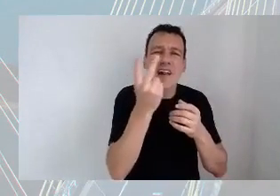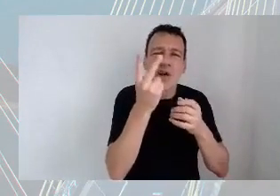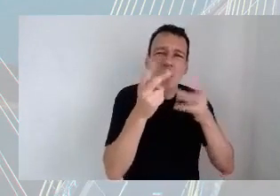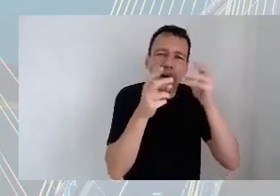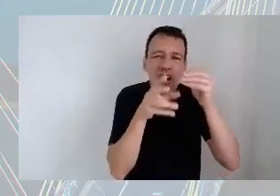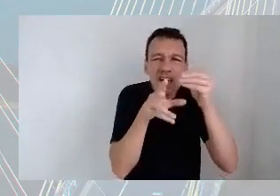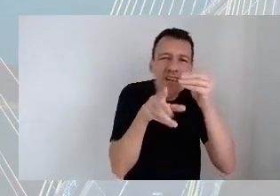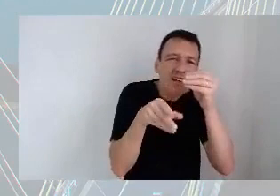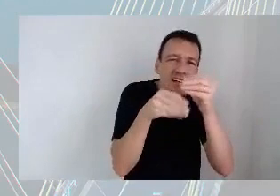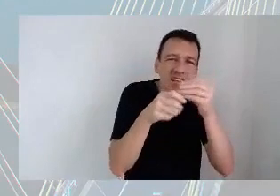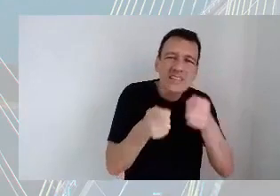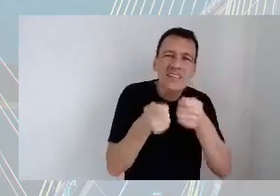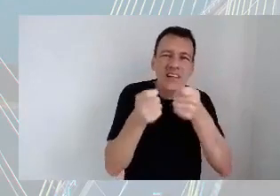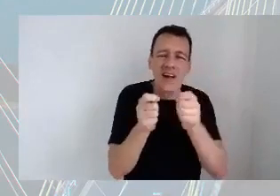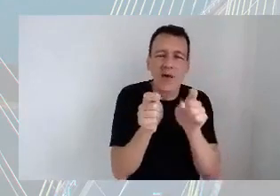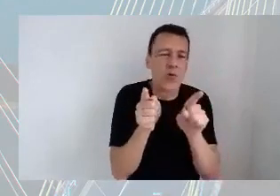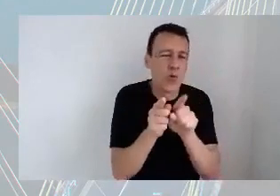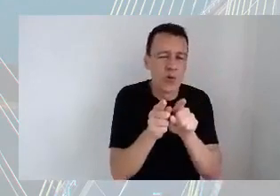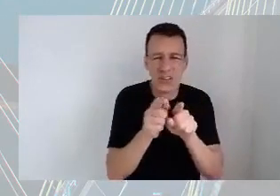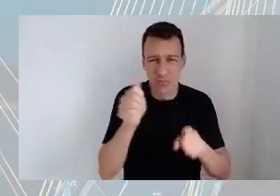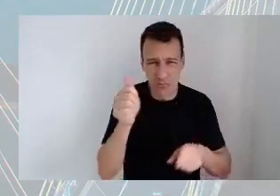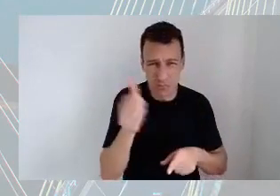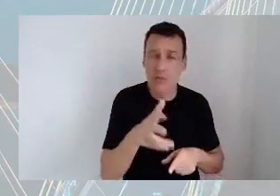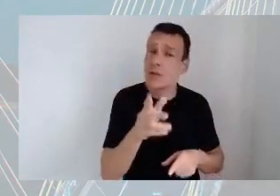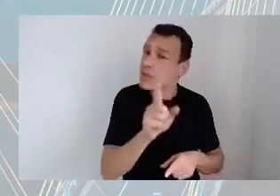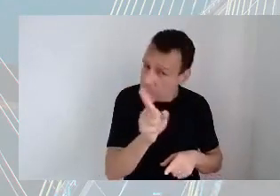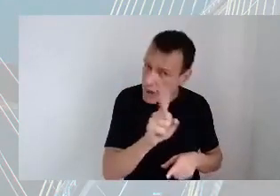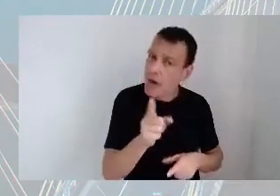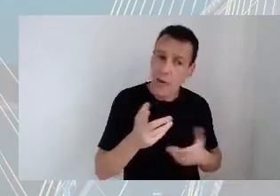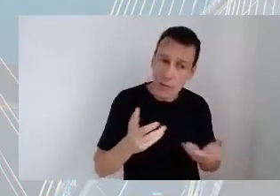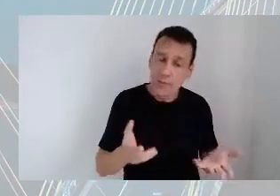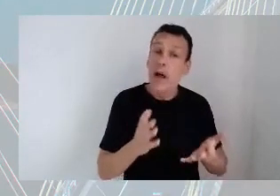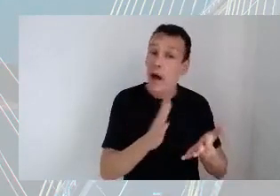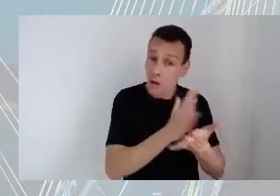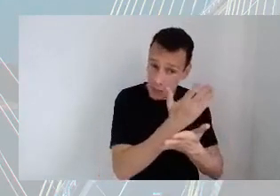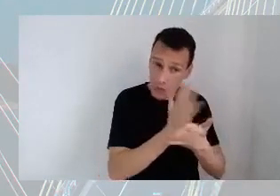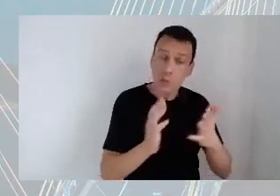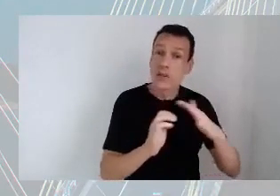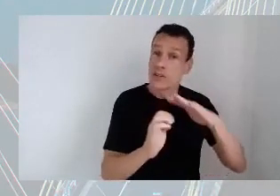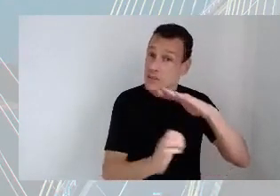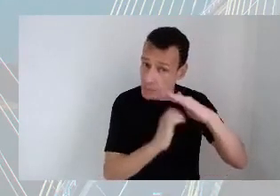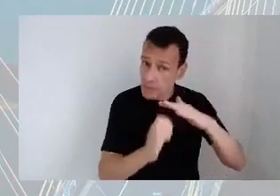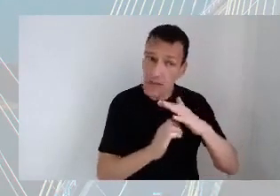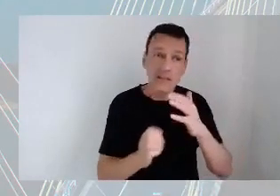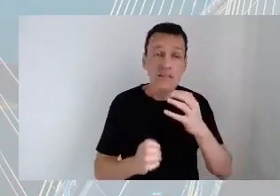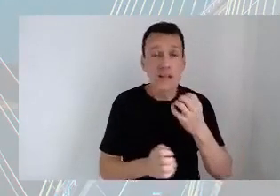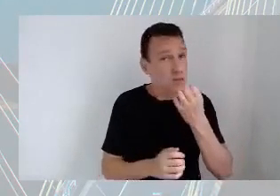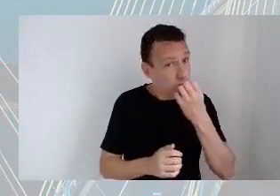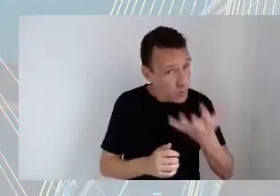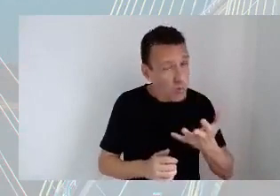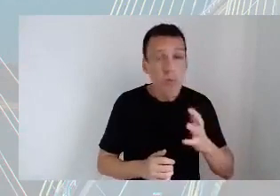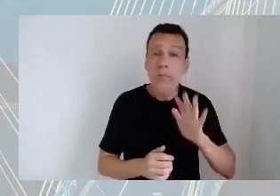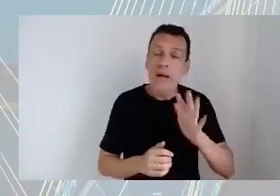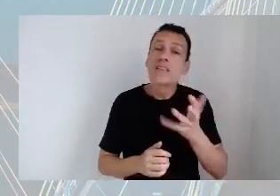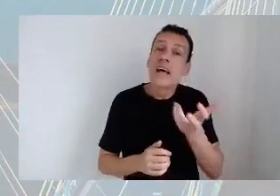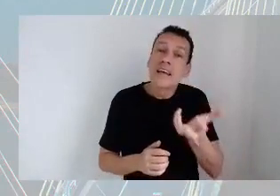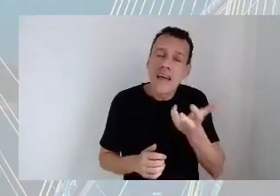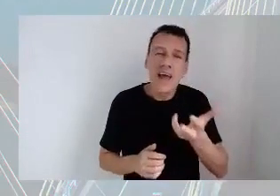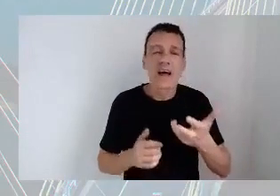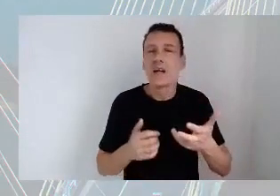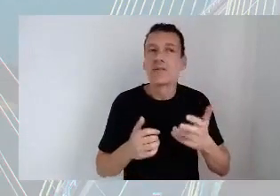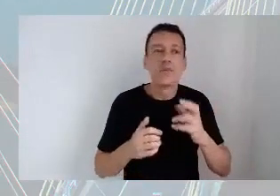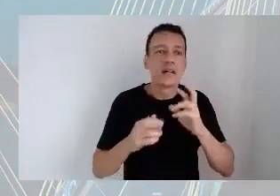algumas características interessantes das empresas que estão nesse nível e buscam resultados de forma mais rápida. A gente tem alguns exemplos